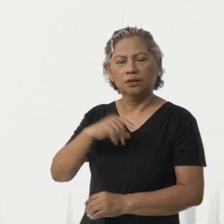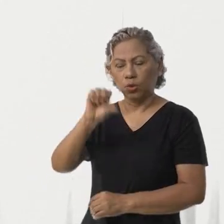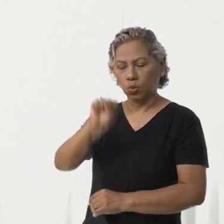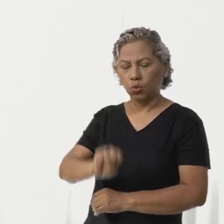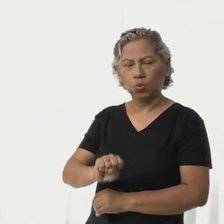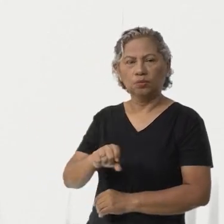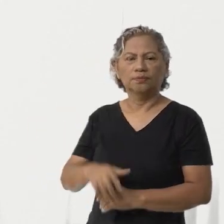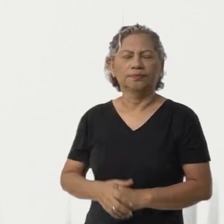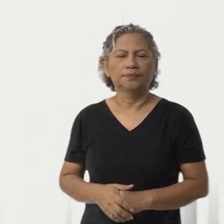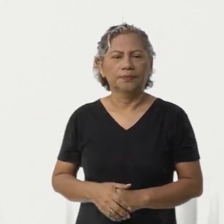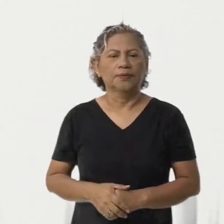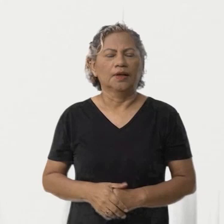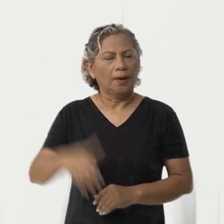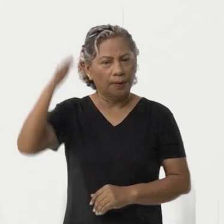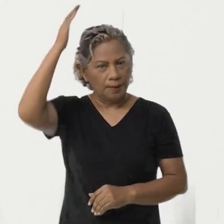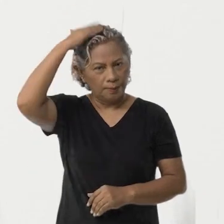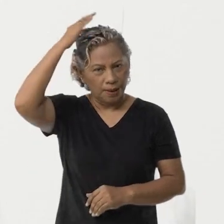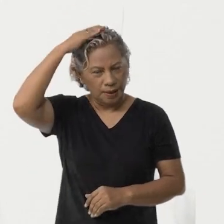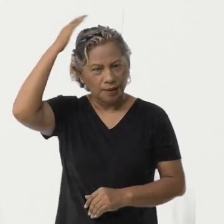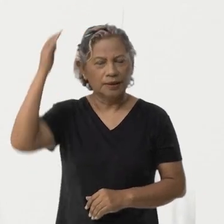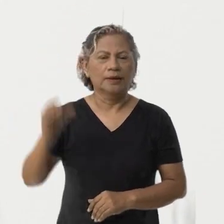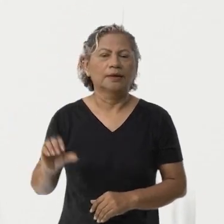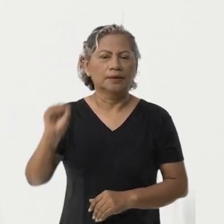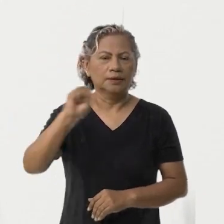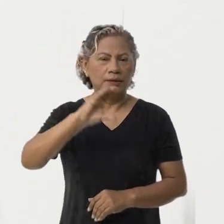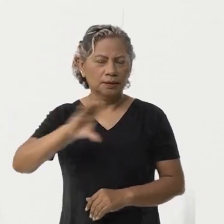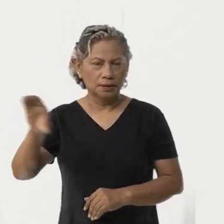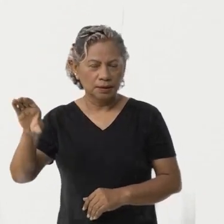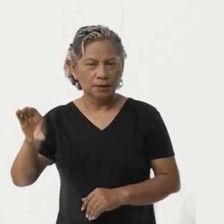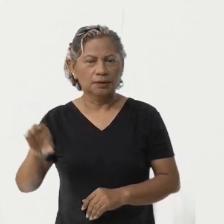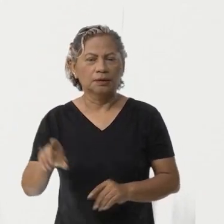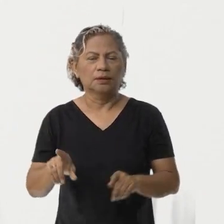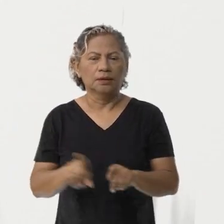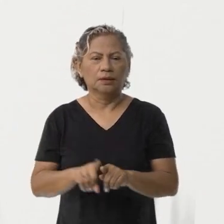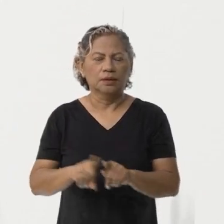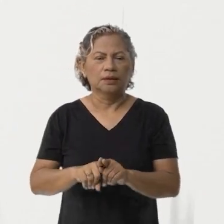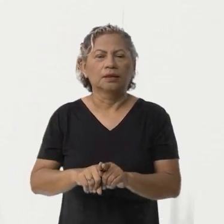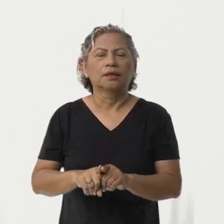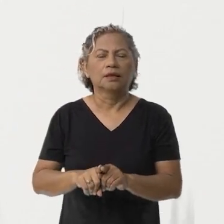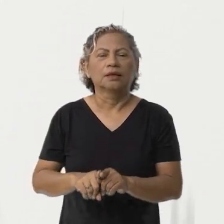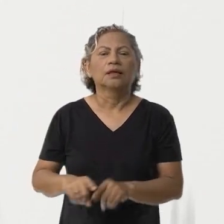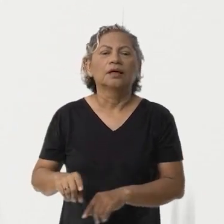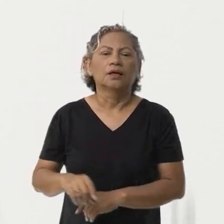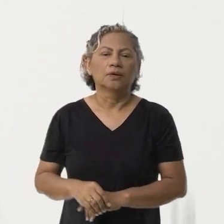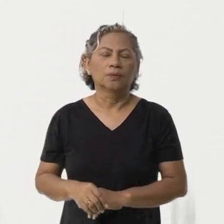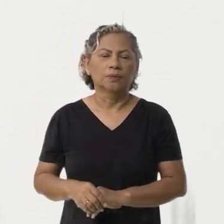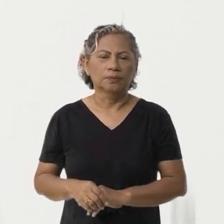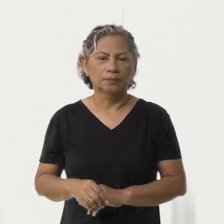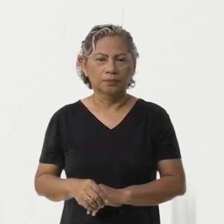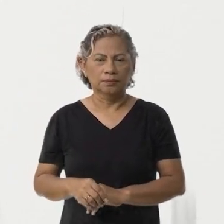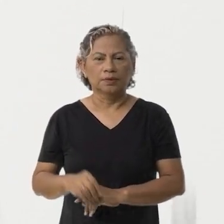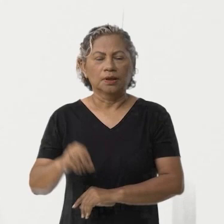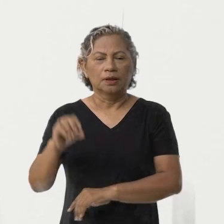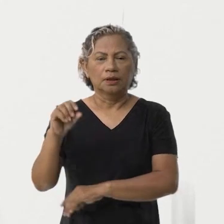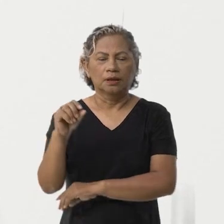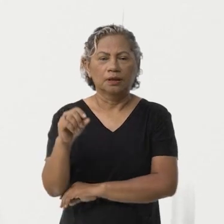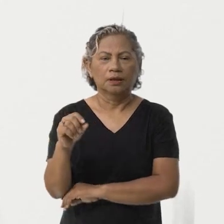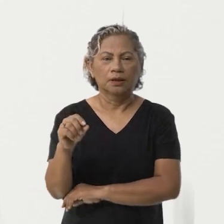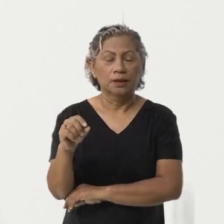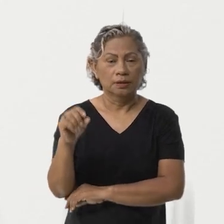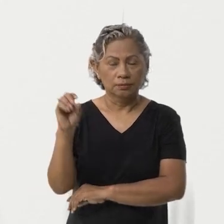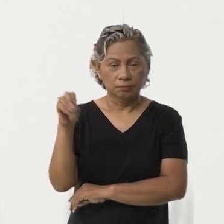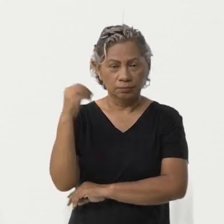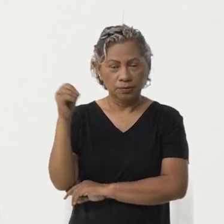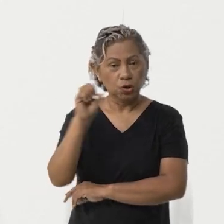E por último, nós vamos ter aqui a região sul, que é formada por Paraná, Santa Catarina e Rio Grande do